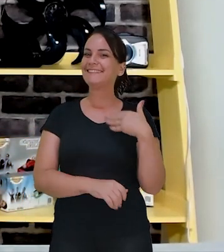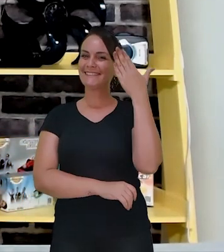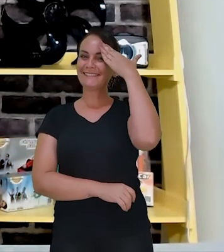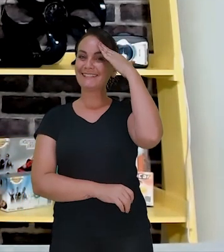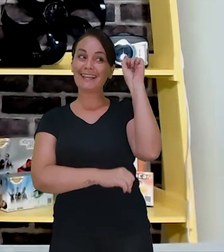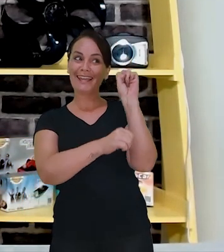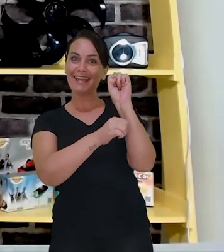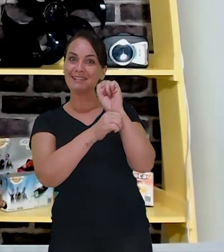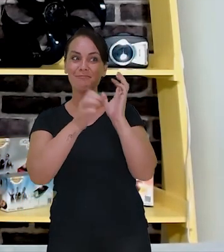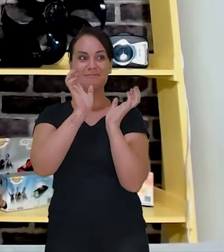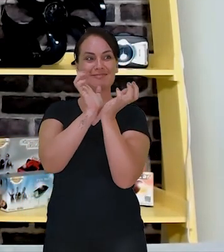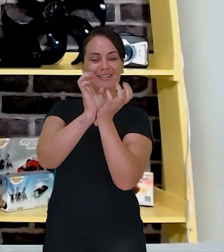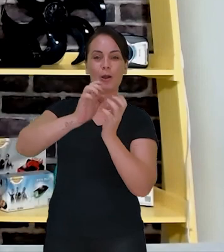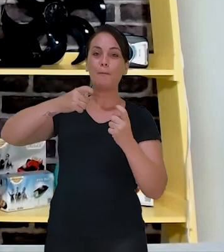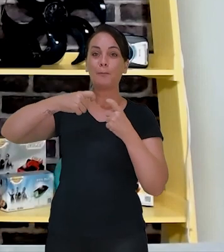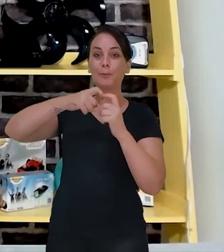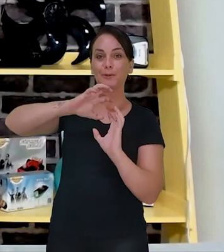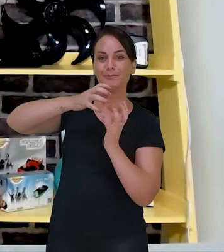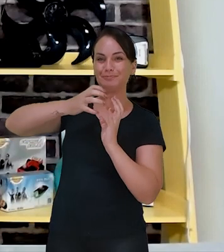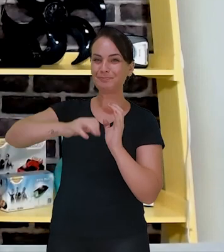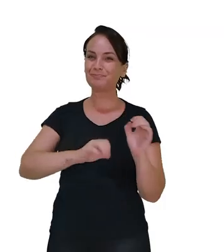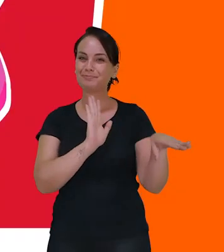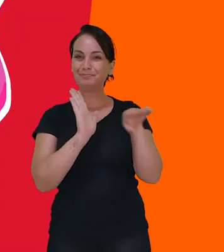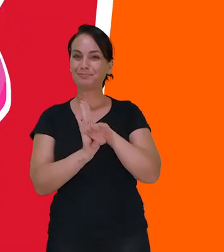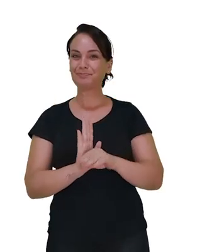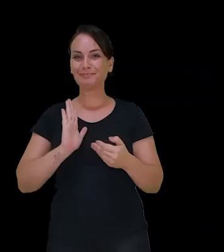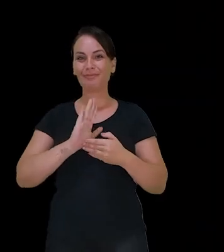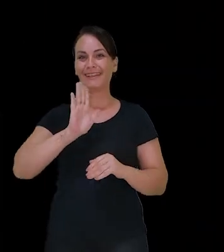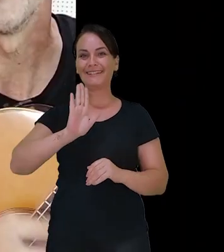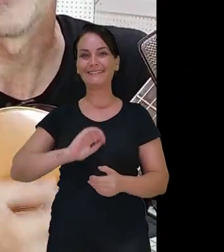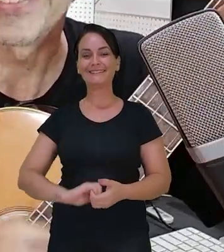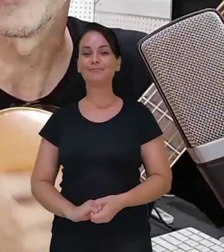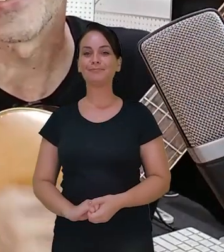E eles já estão chegando. Então, até o próximo episódio, pessoal!